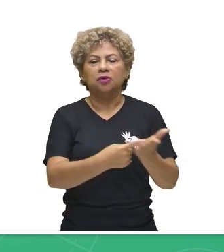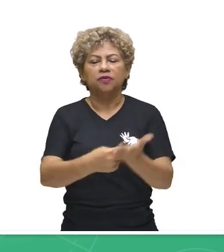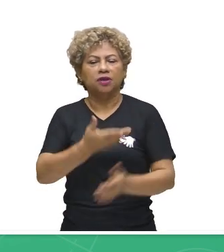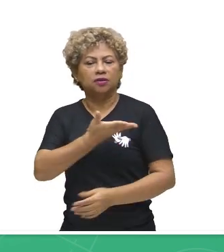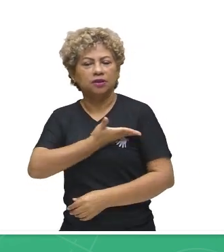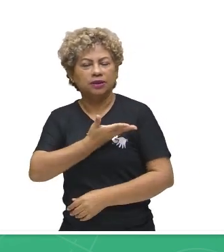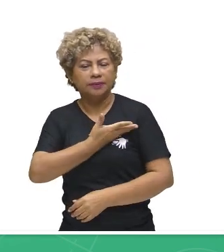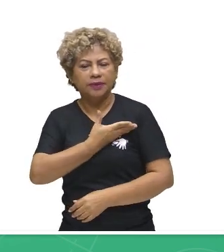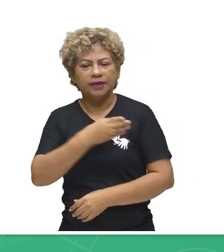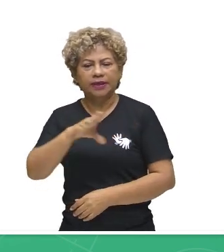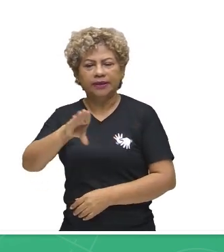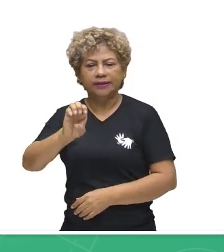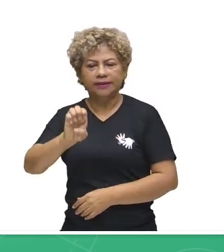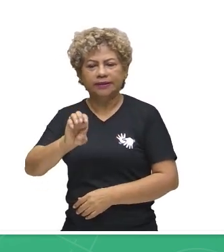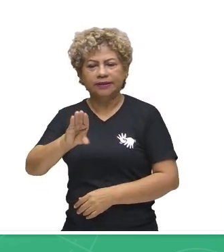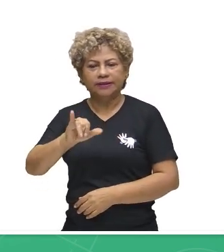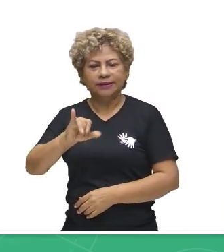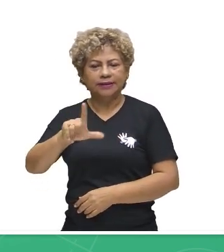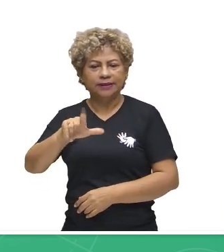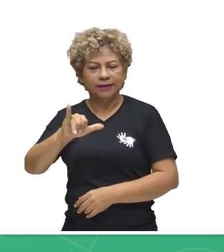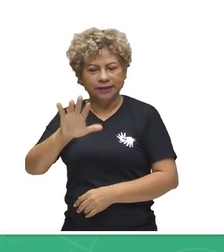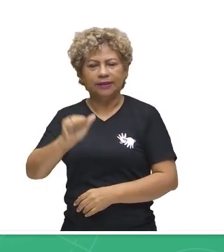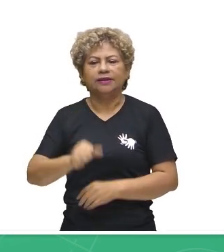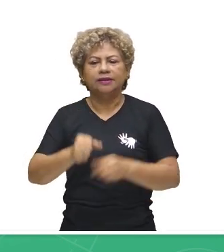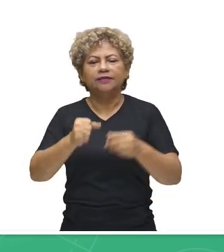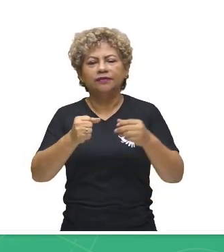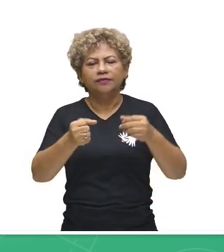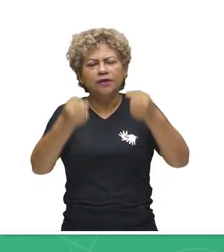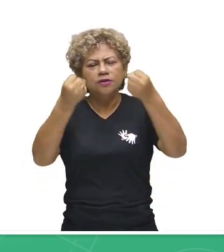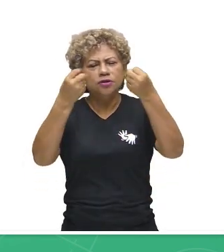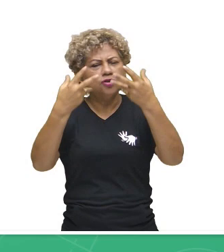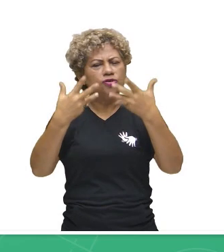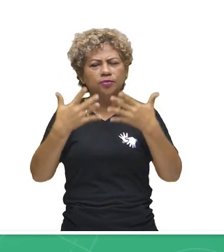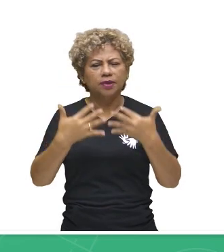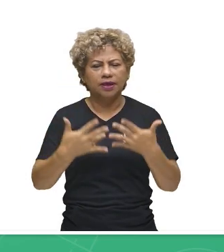Cecília, que virá explicar sobre o gráfico. Vejam.